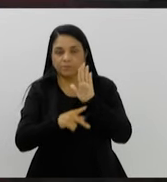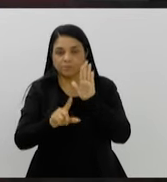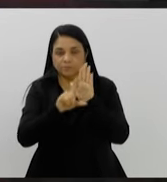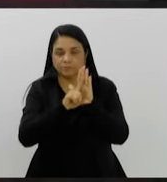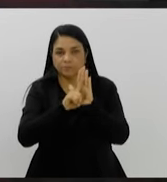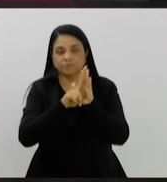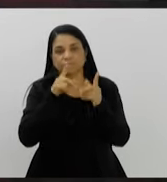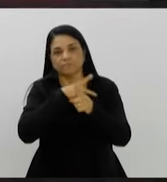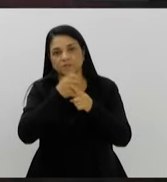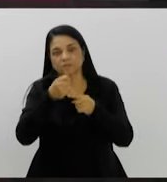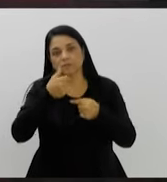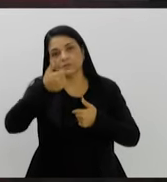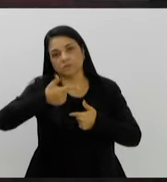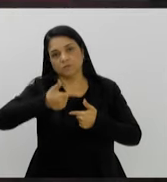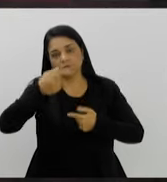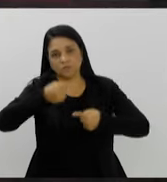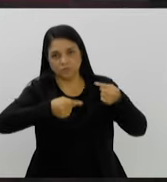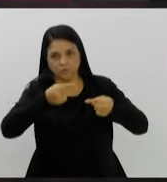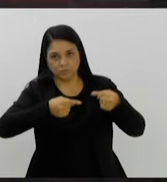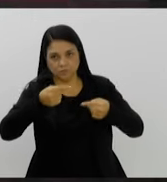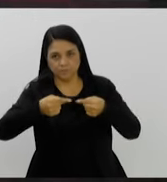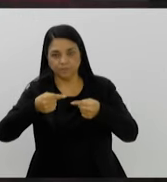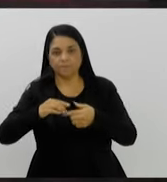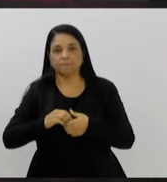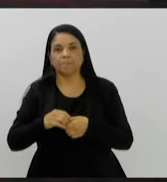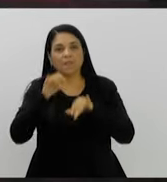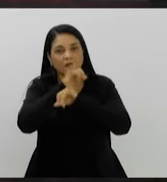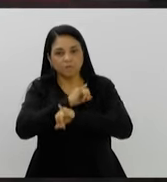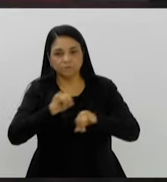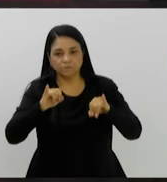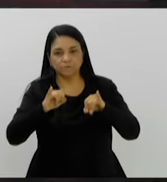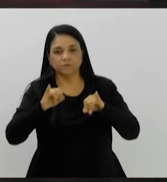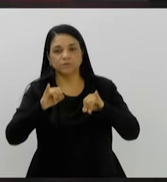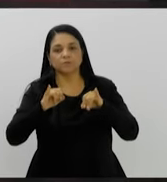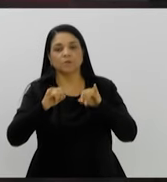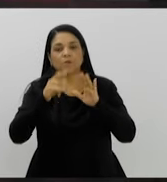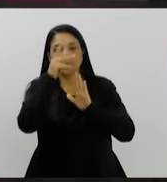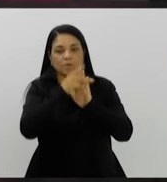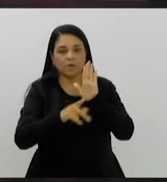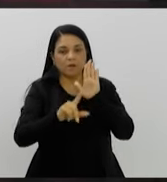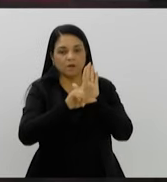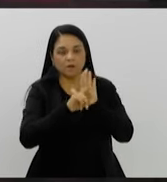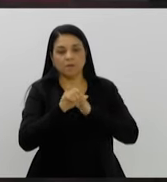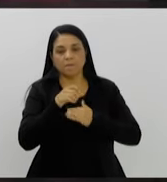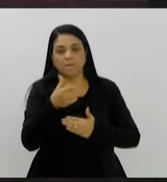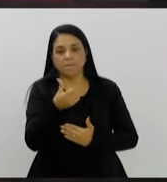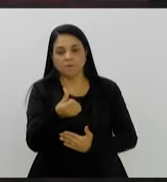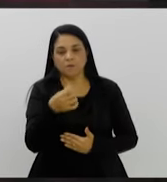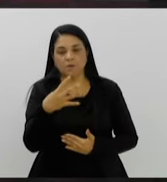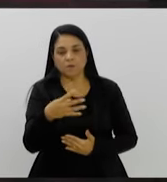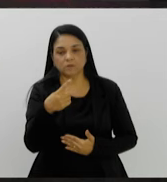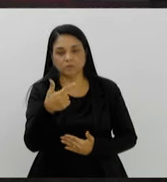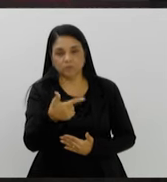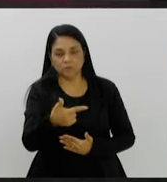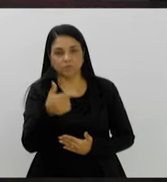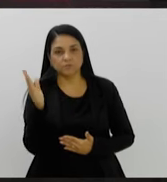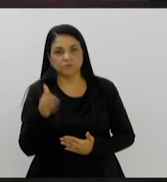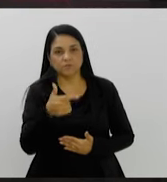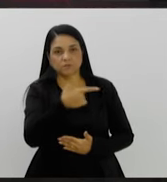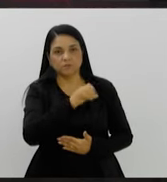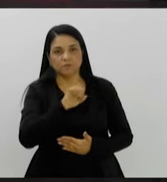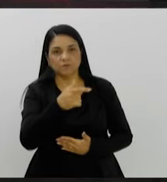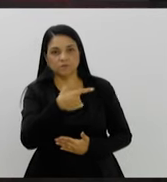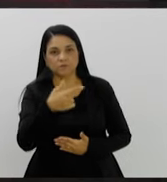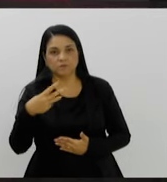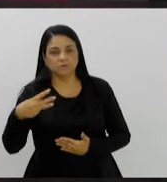vencido para segunda discussão anuncio projeto de lei número 642 2023